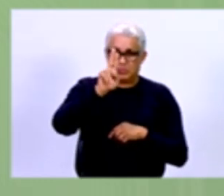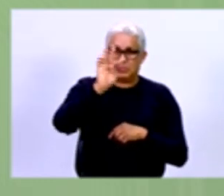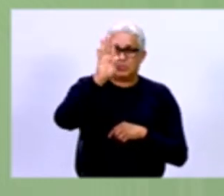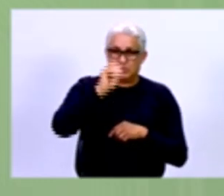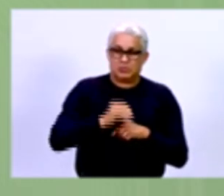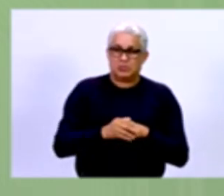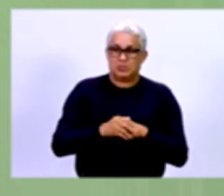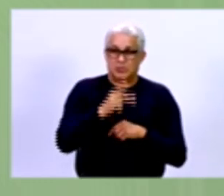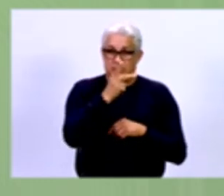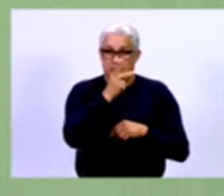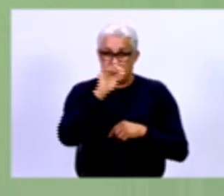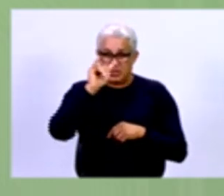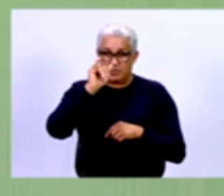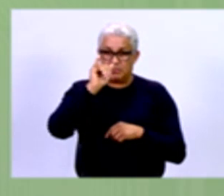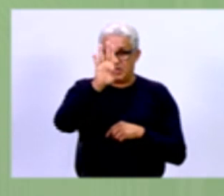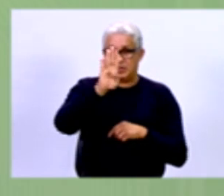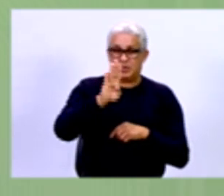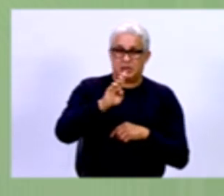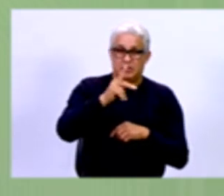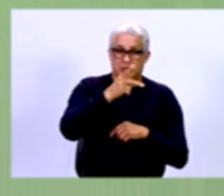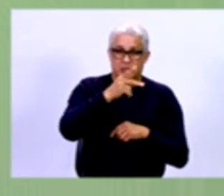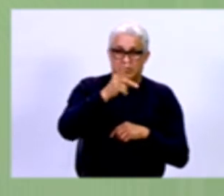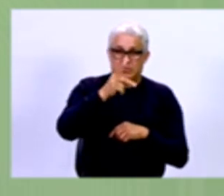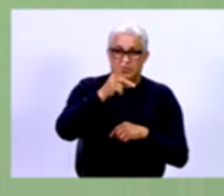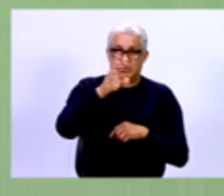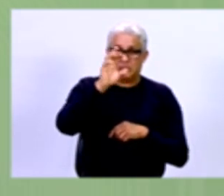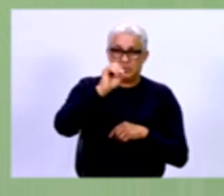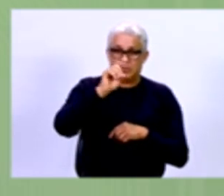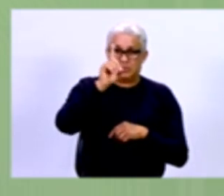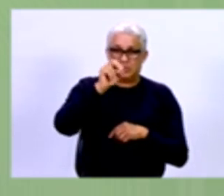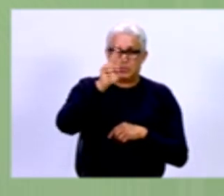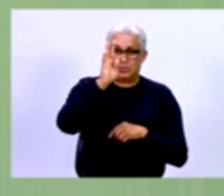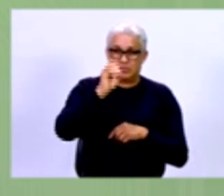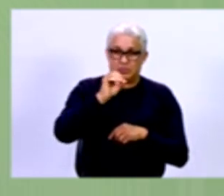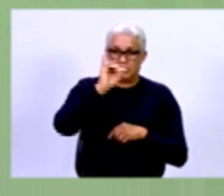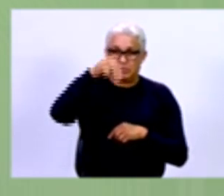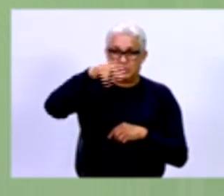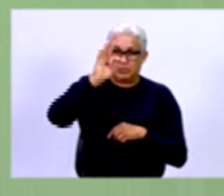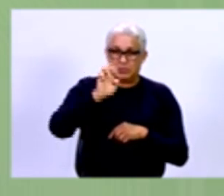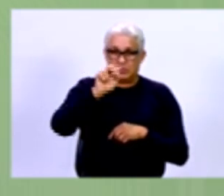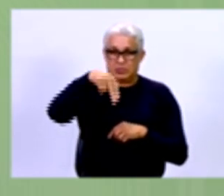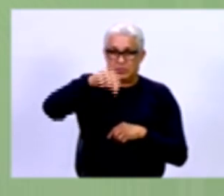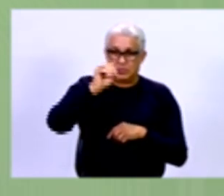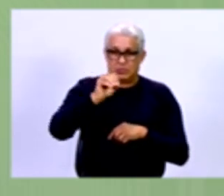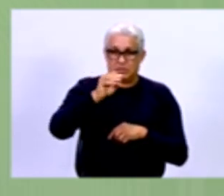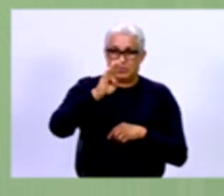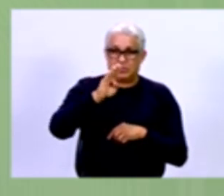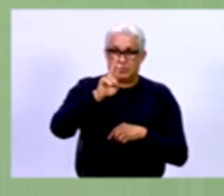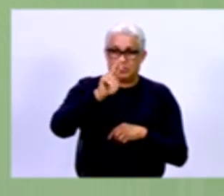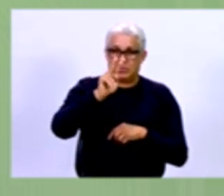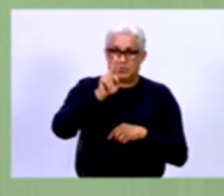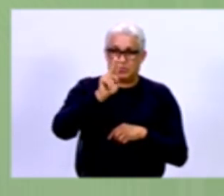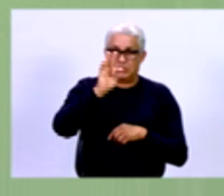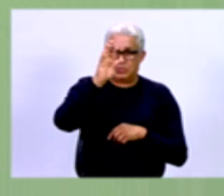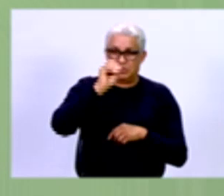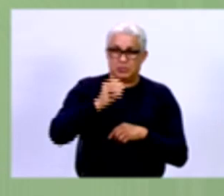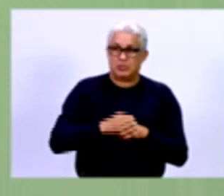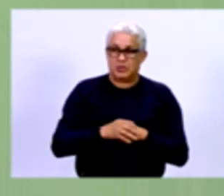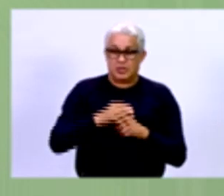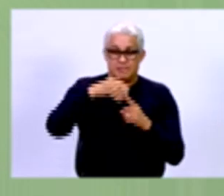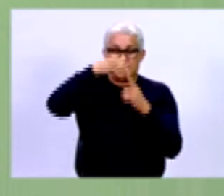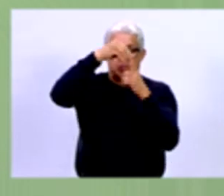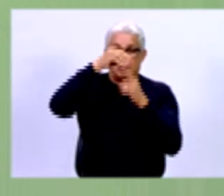o Produto Interno Bruto. Professora, você quer comentar? O Produto Interno Bruto é esse nosso